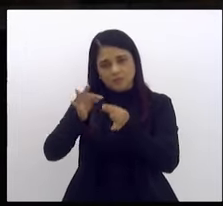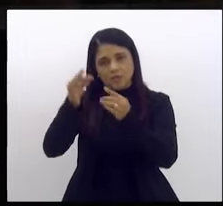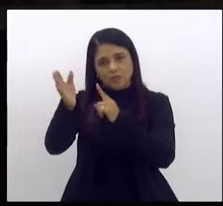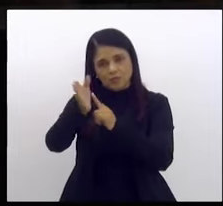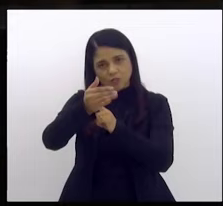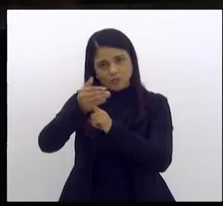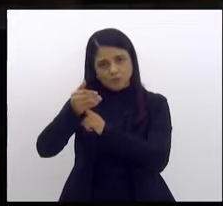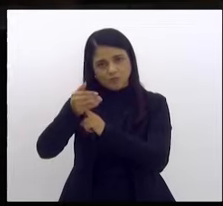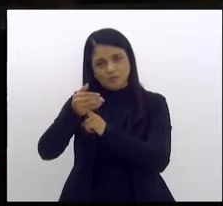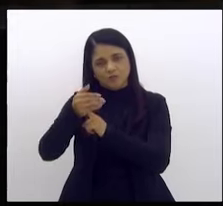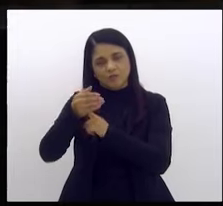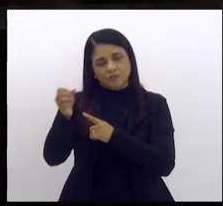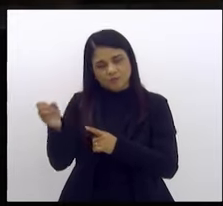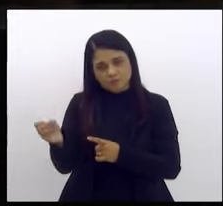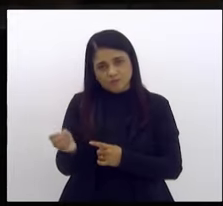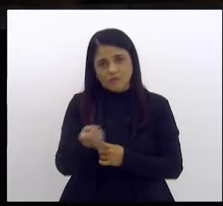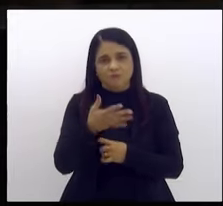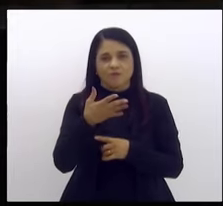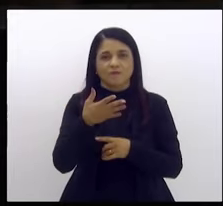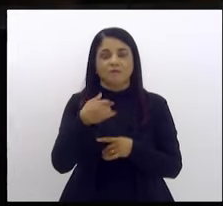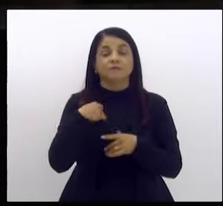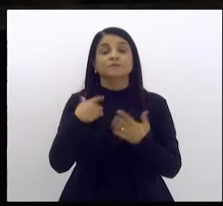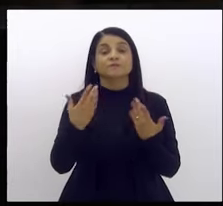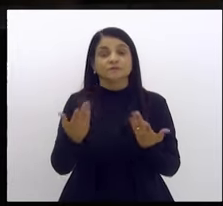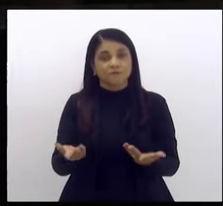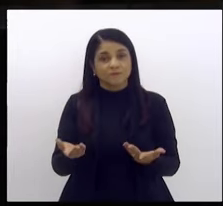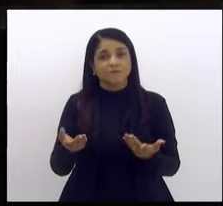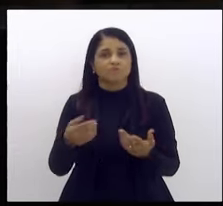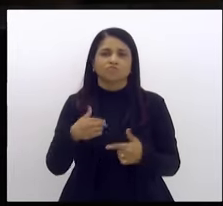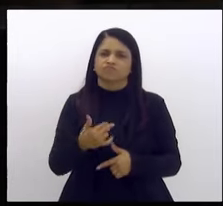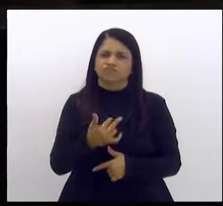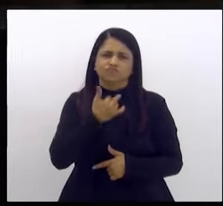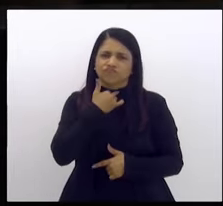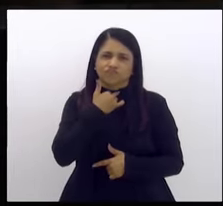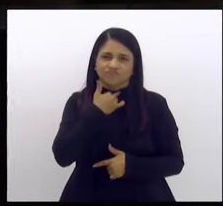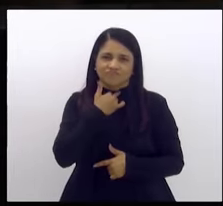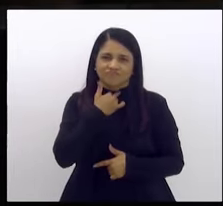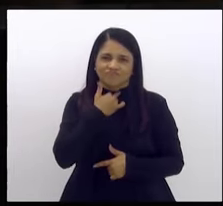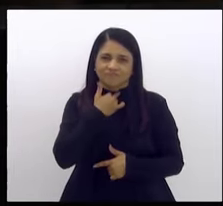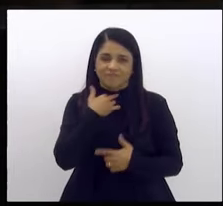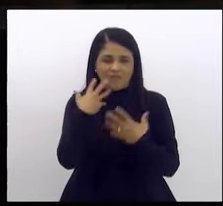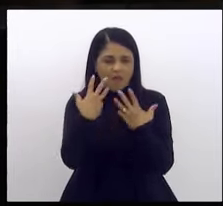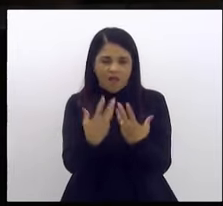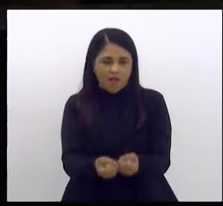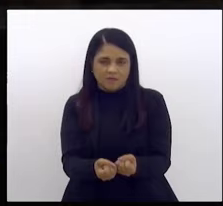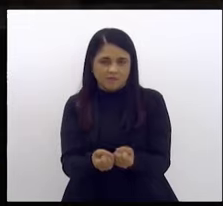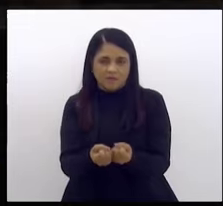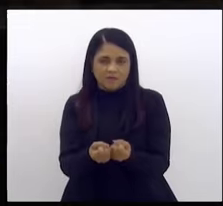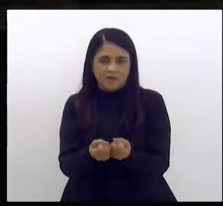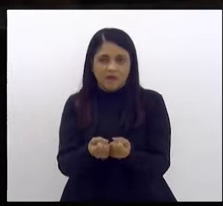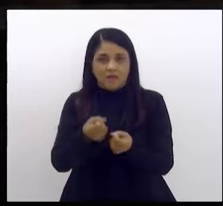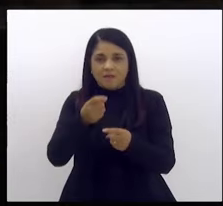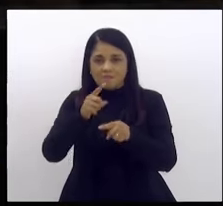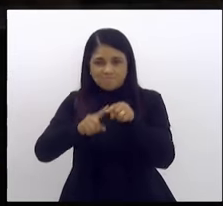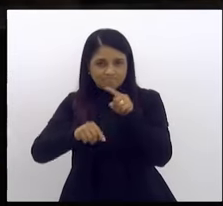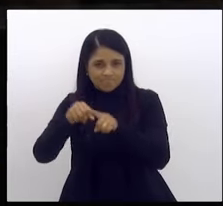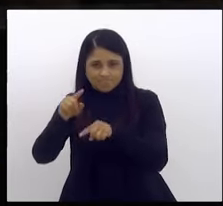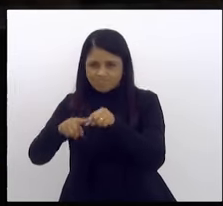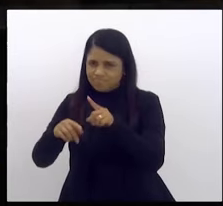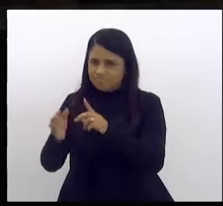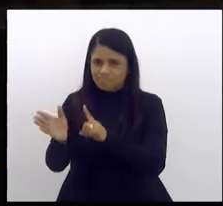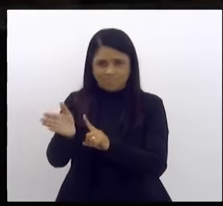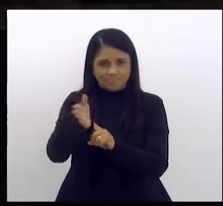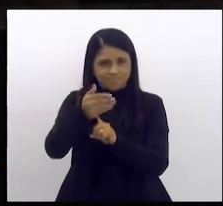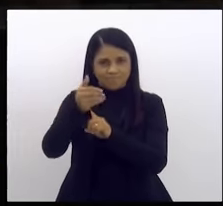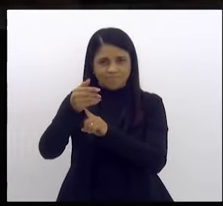com relação às novas tecnologias. Ou seja, não podemos achar razoável que ferramentas tecnológicas